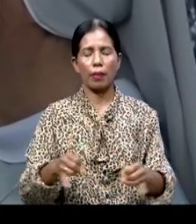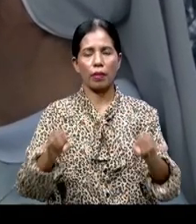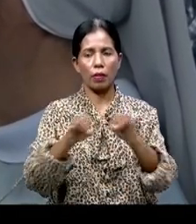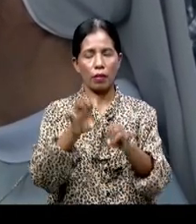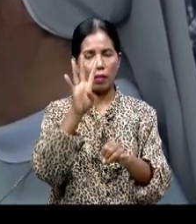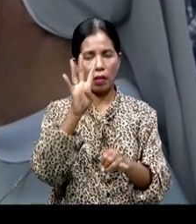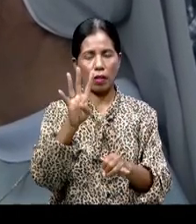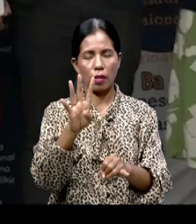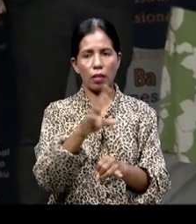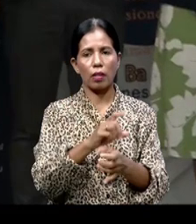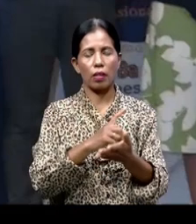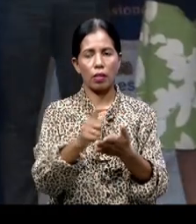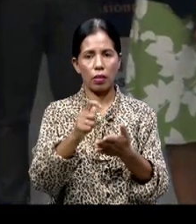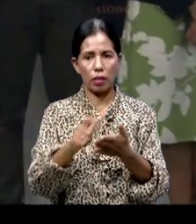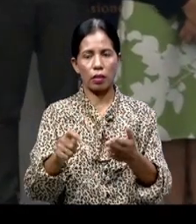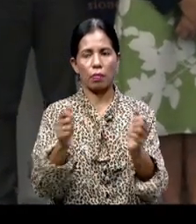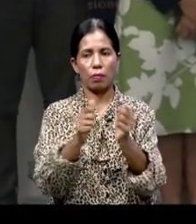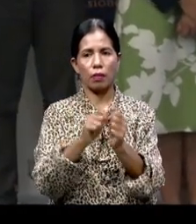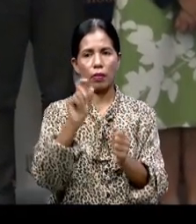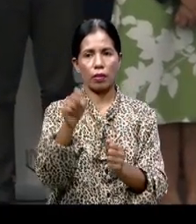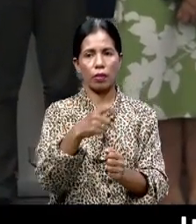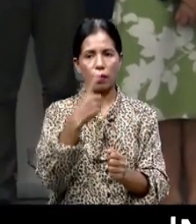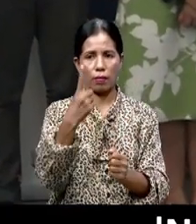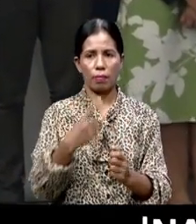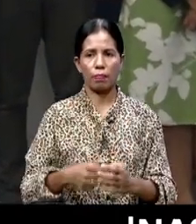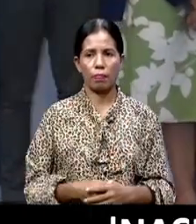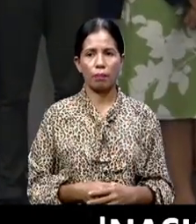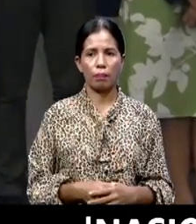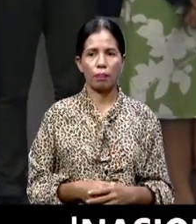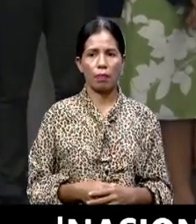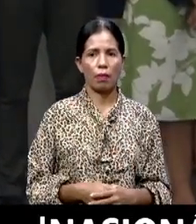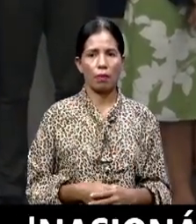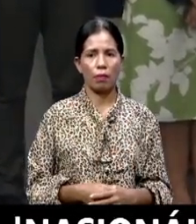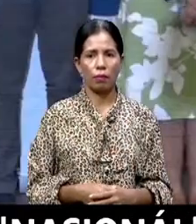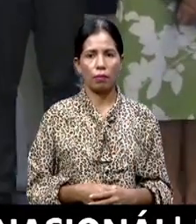institucional hat no licença operacional san resingida. Luciano Amaral, Rafael Luzreis, Ziemen.